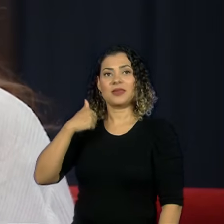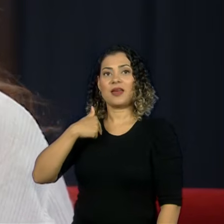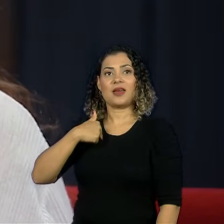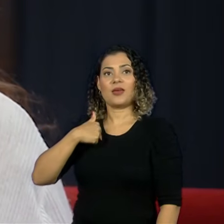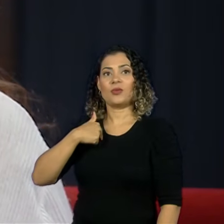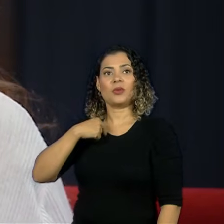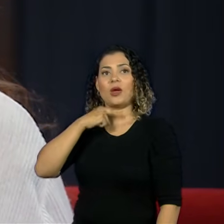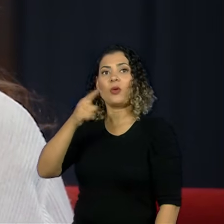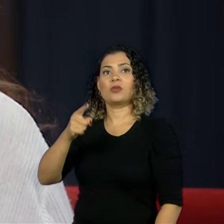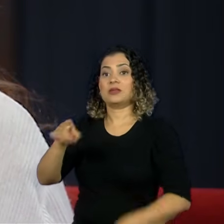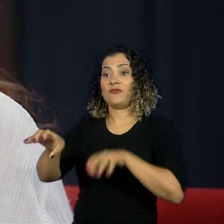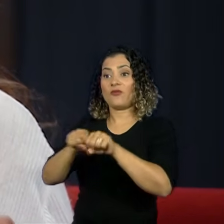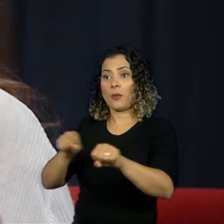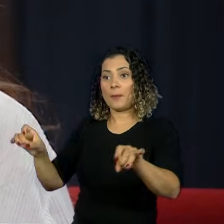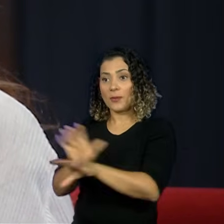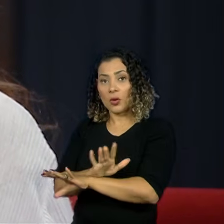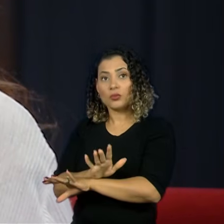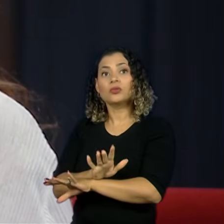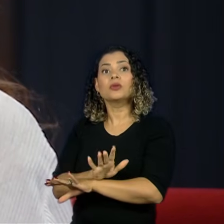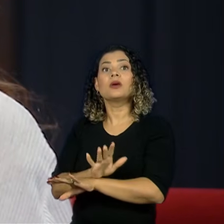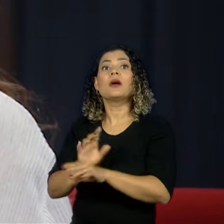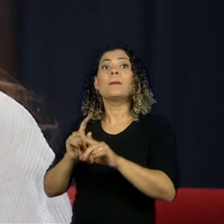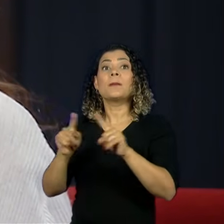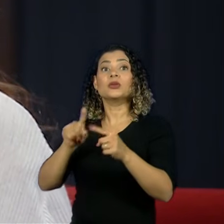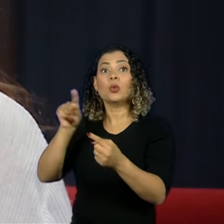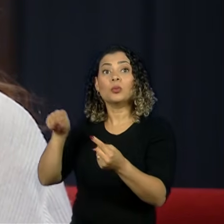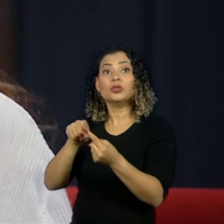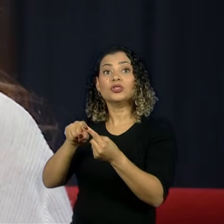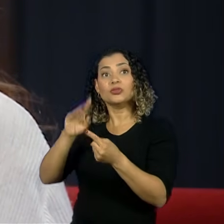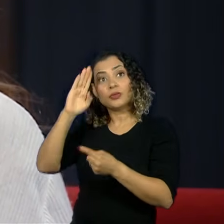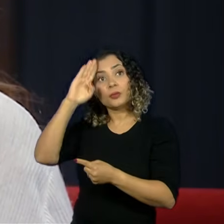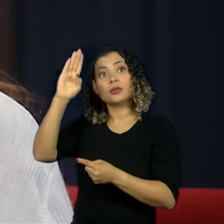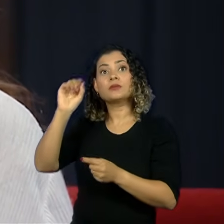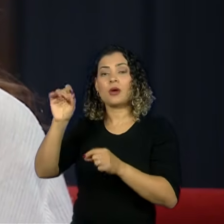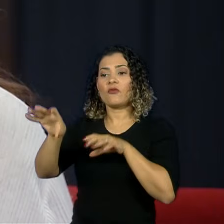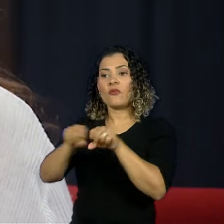ia dar conta de terminar a faculdade se eu não tivesse um propósito muito claro.